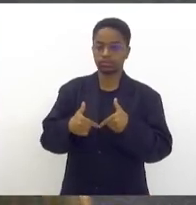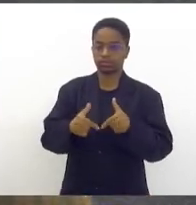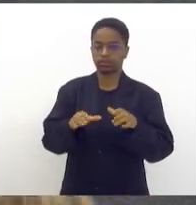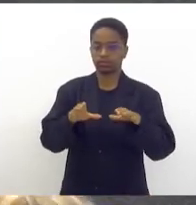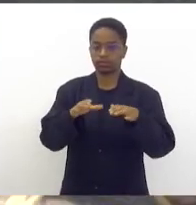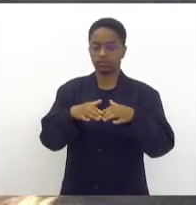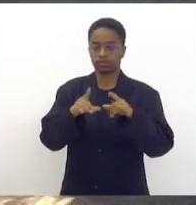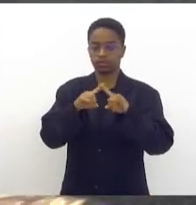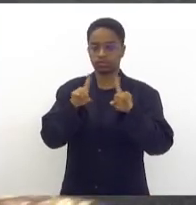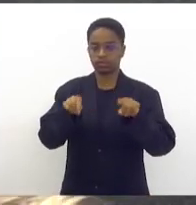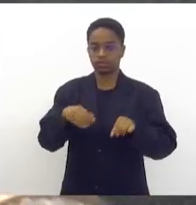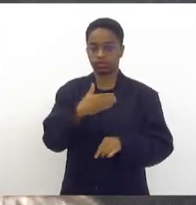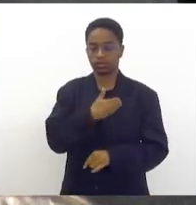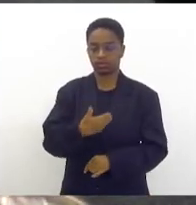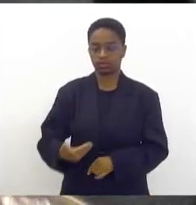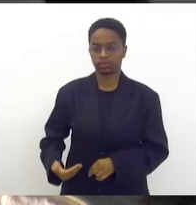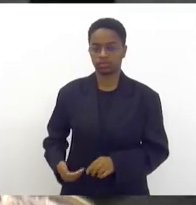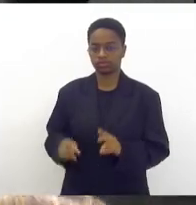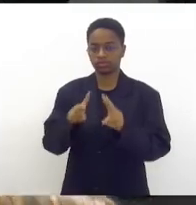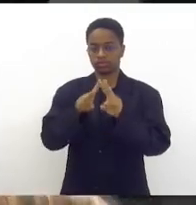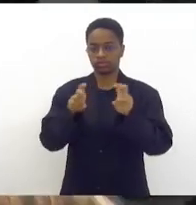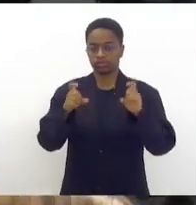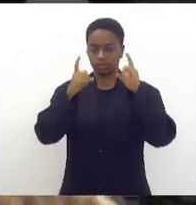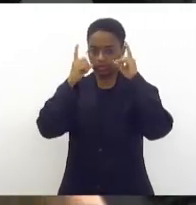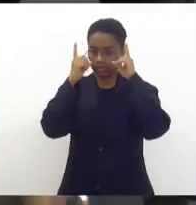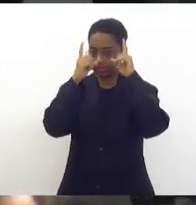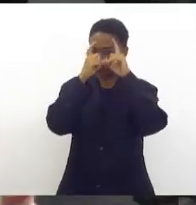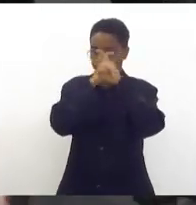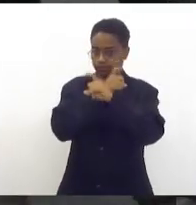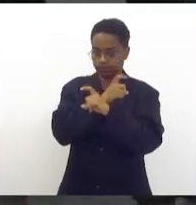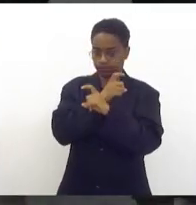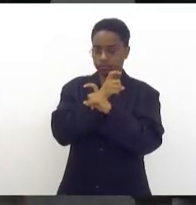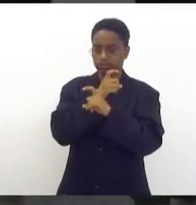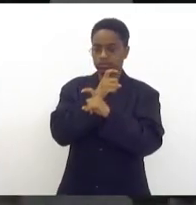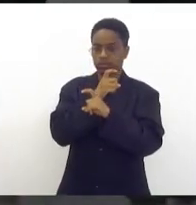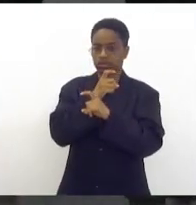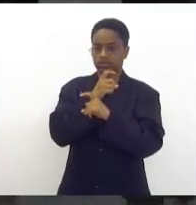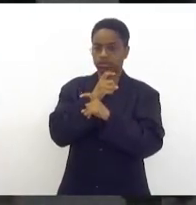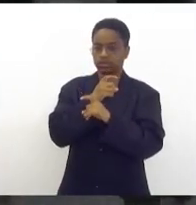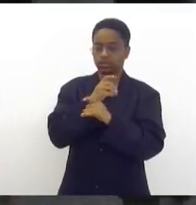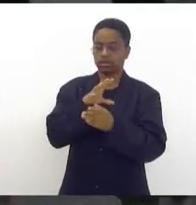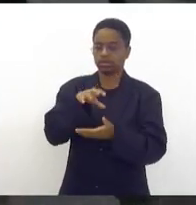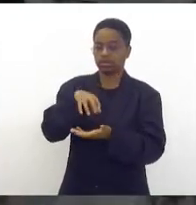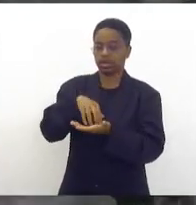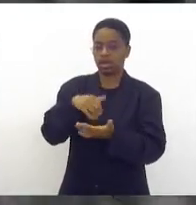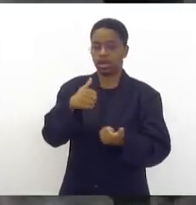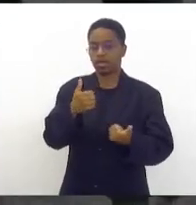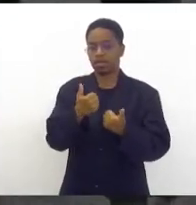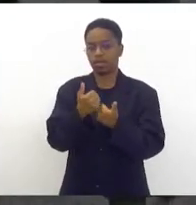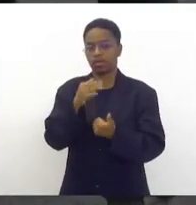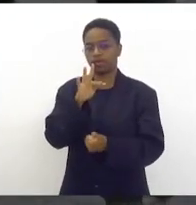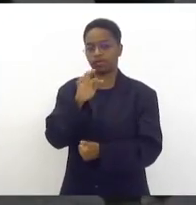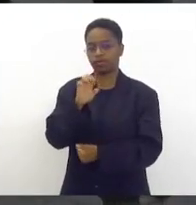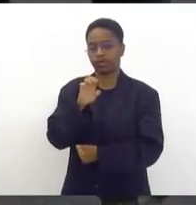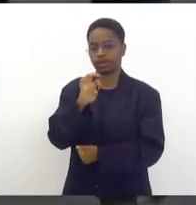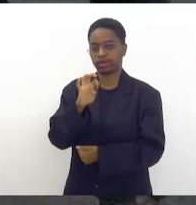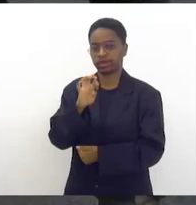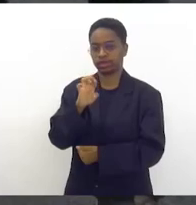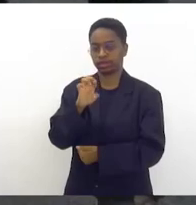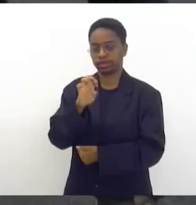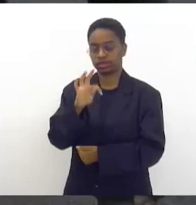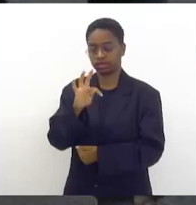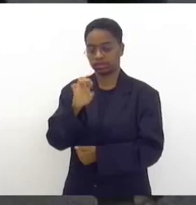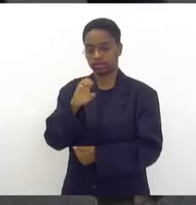Públicos a respeito das dificuldades da Fundação de Apoio à Escola Técnica FAETEC. E o que